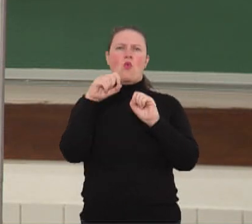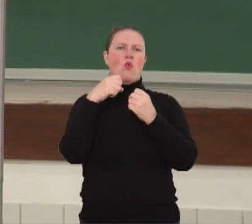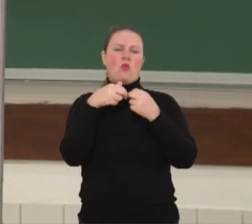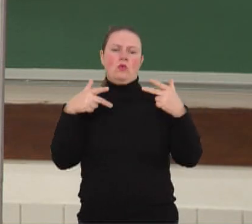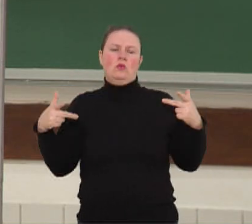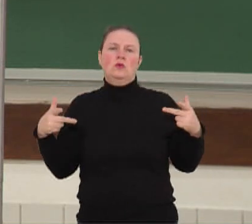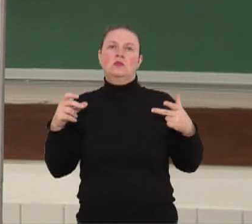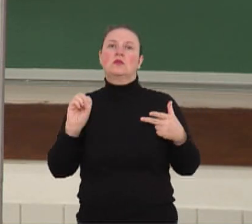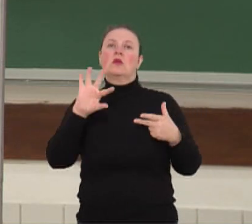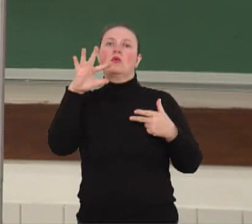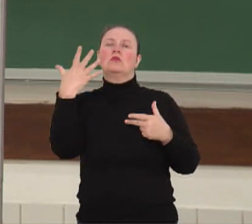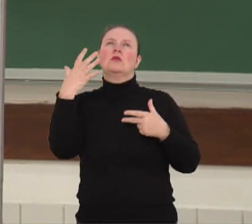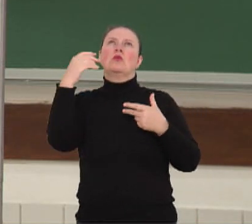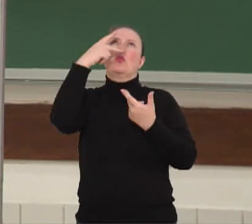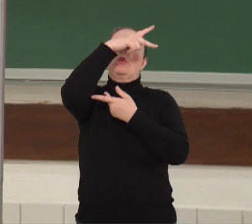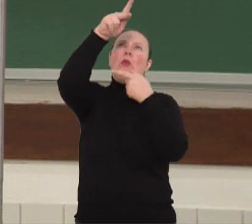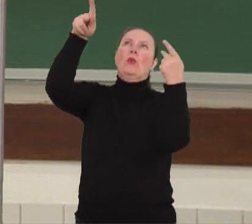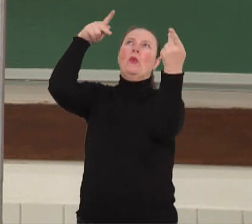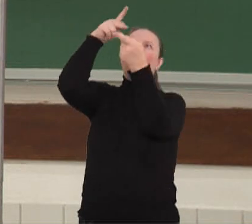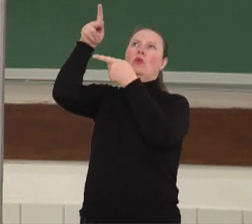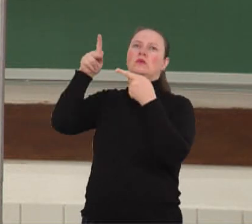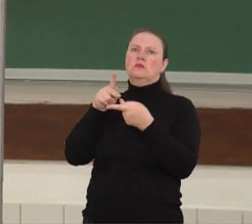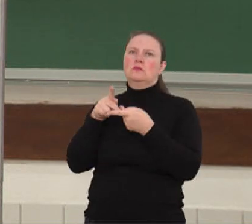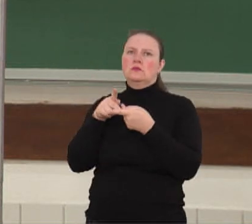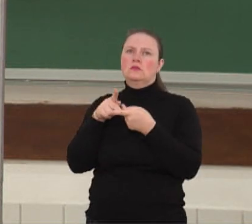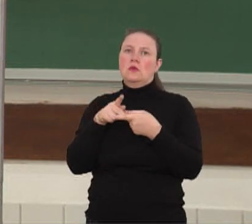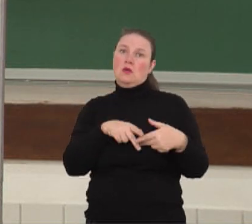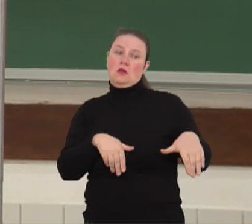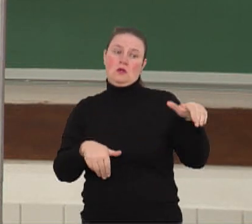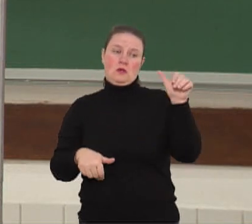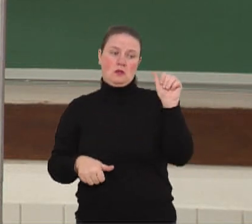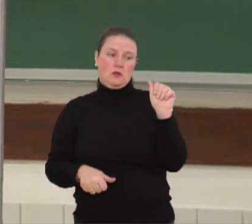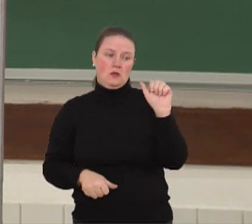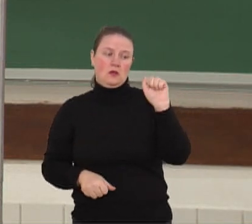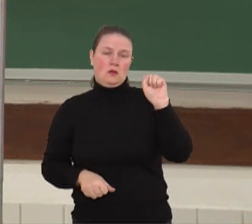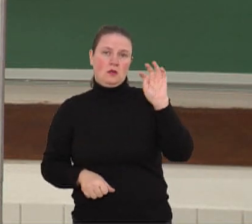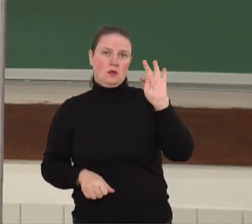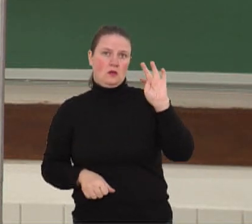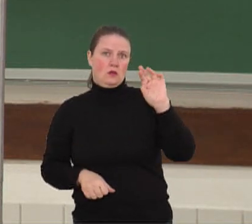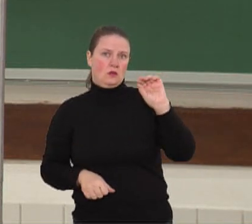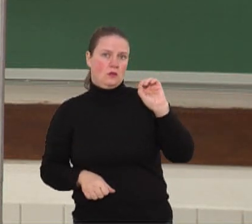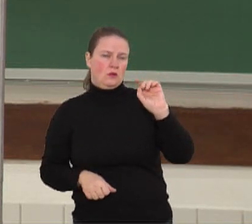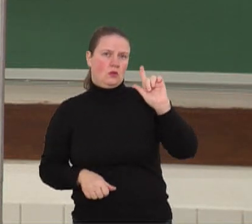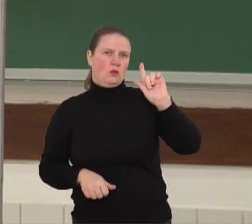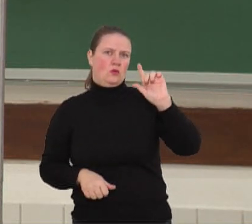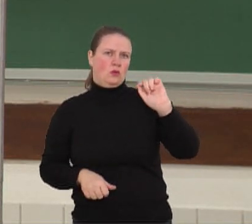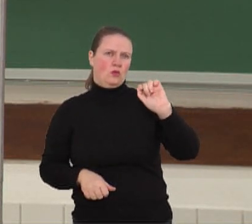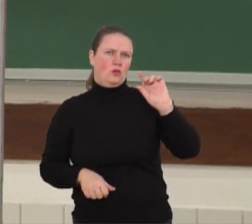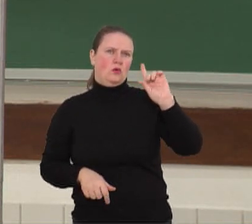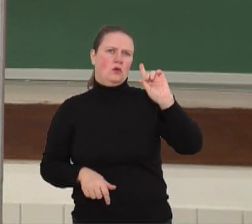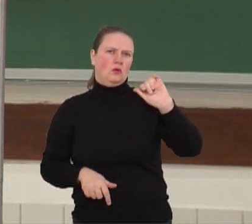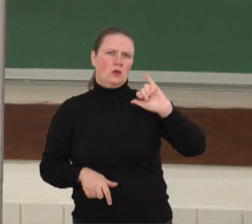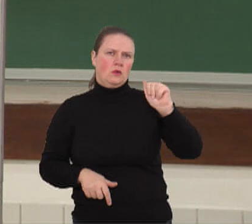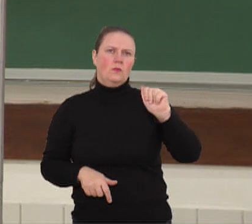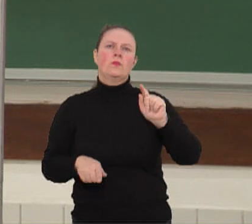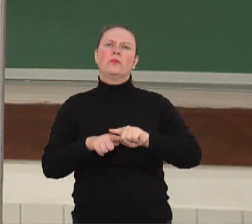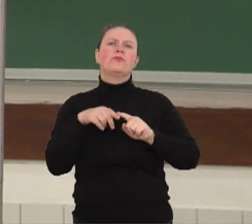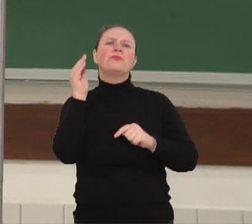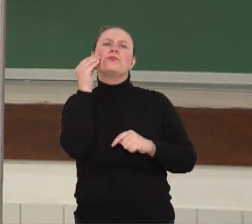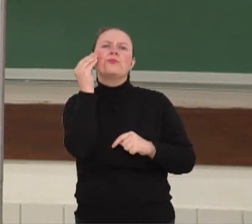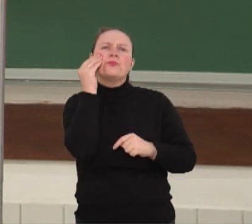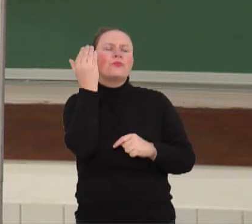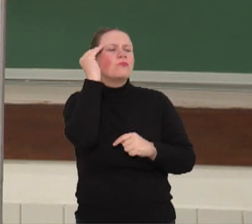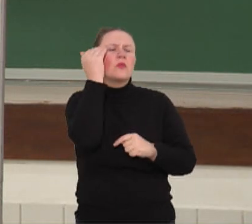espaciais astronômicos. A astrologia tenta entender como esses fenômenos refletem na vida